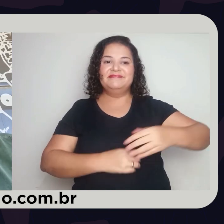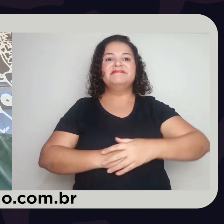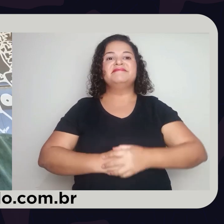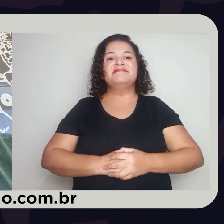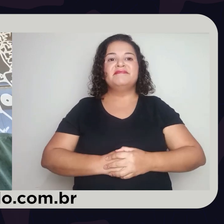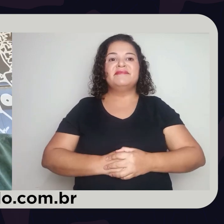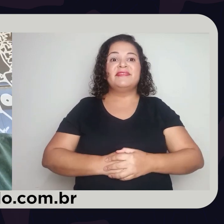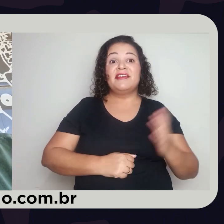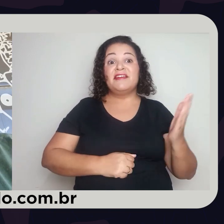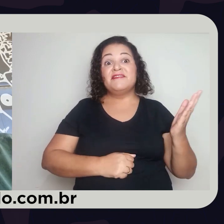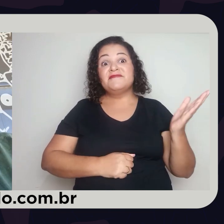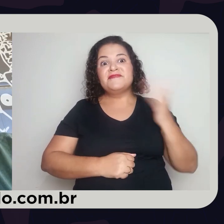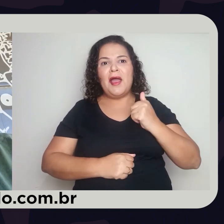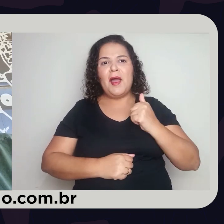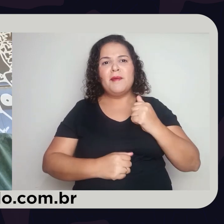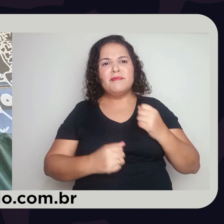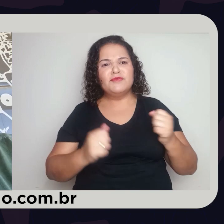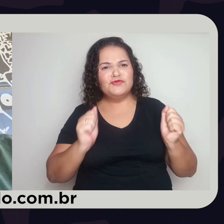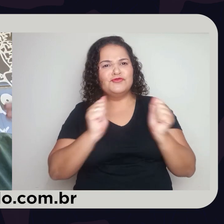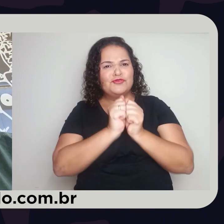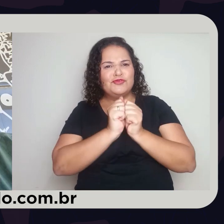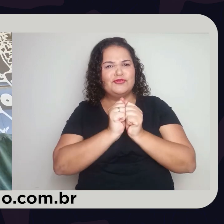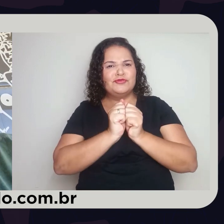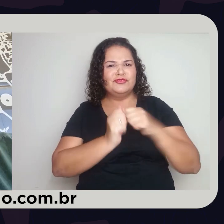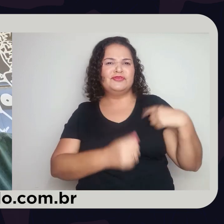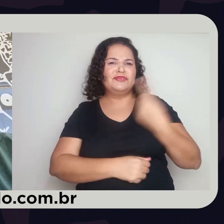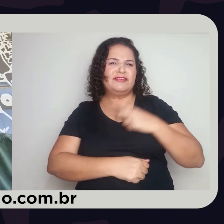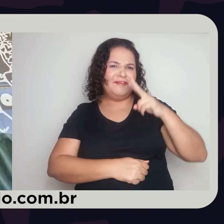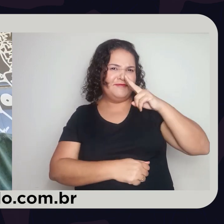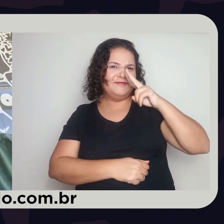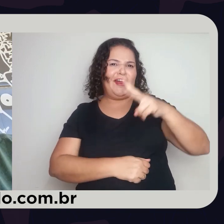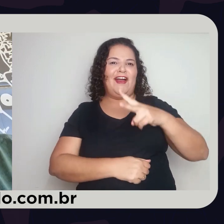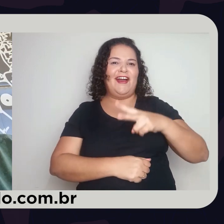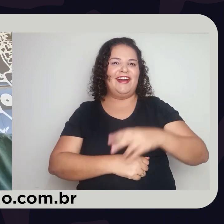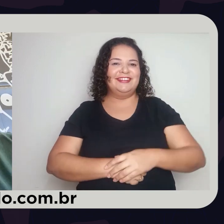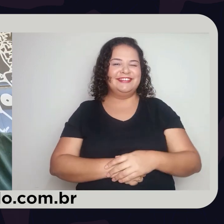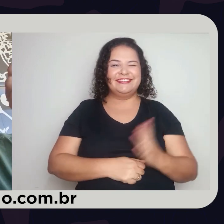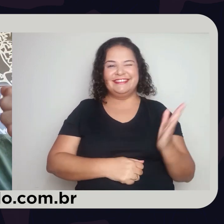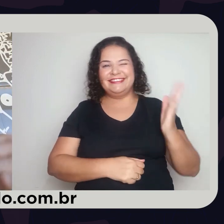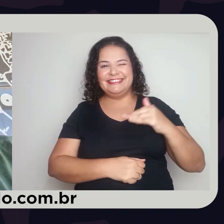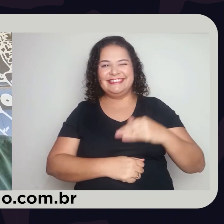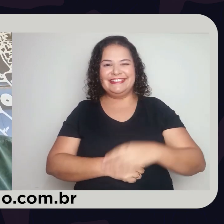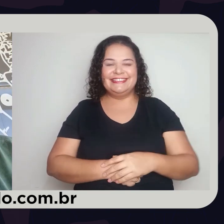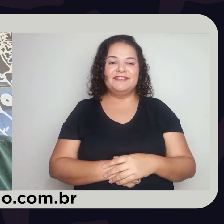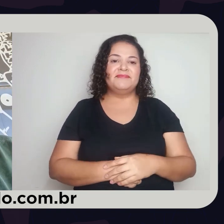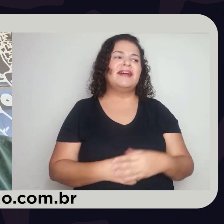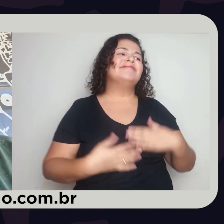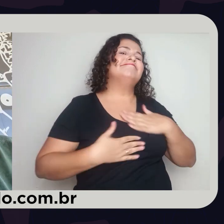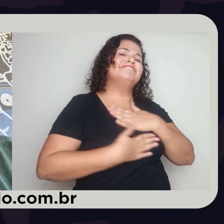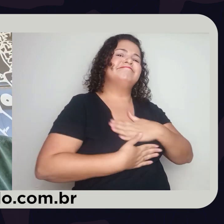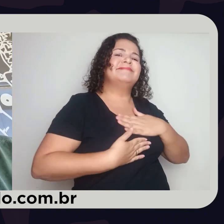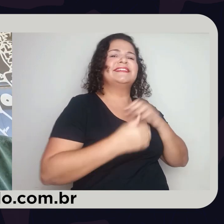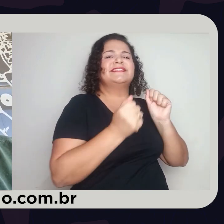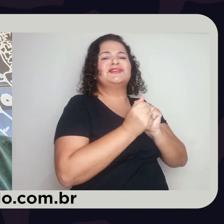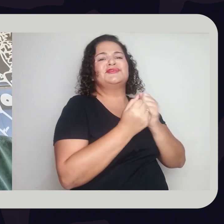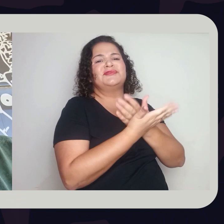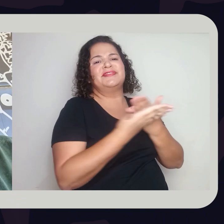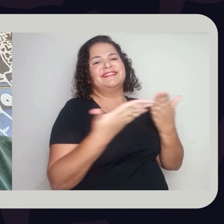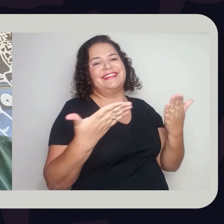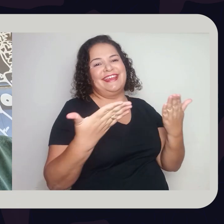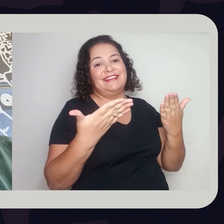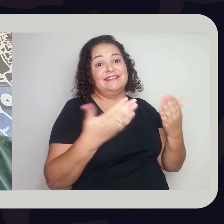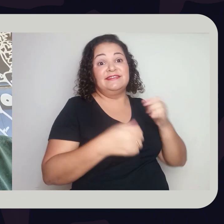www.arquitetando-omundo.com.br, e vamos todo mundo junto, que juntos somos mais fortes. Vamos lá. E foi um prazer estar aqui